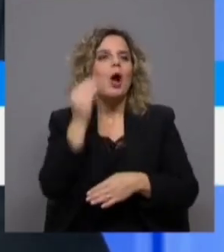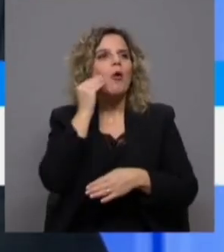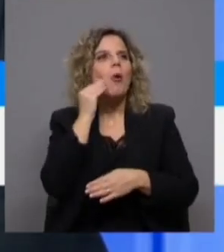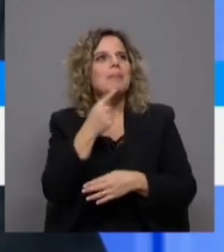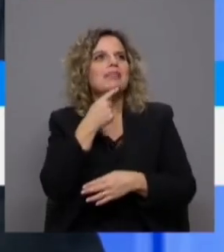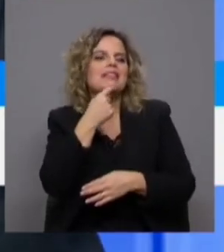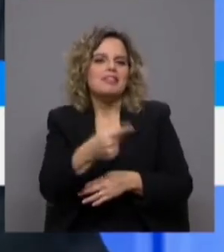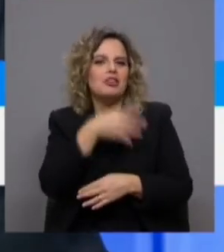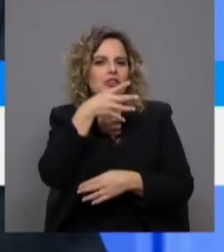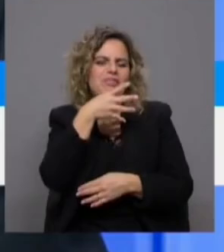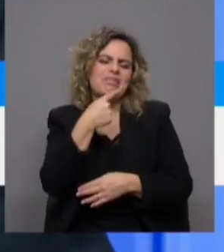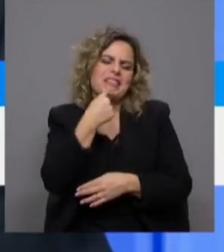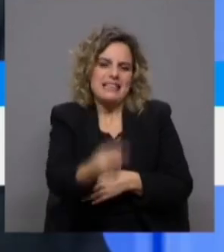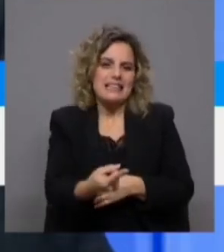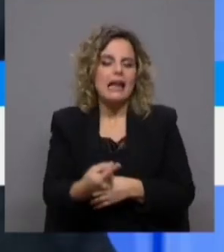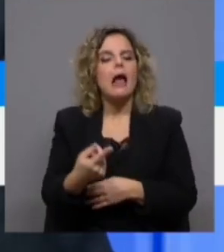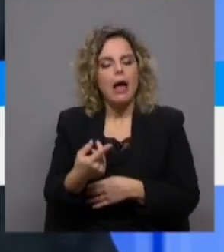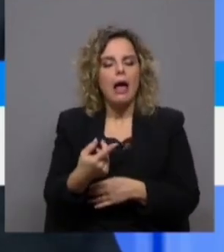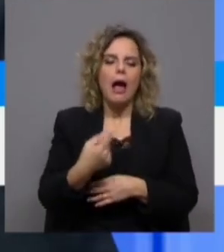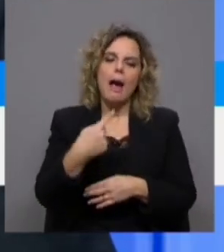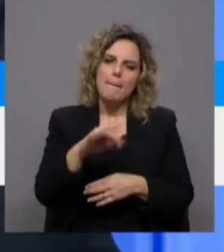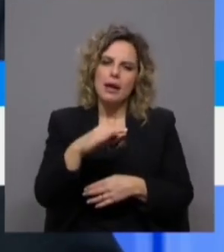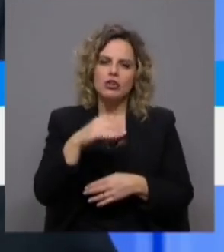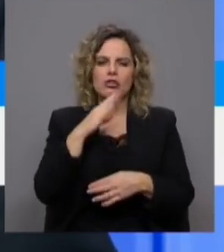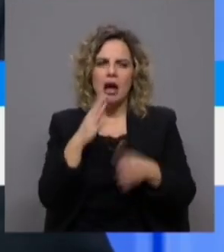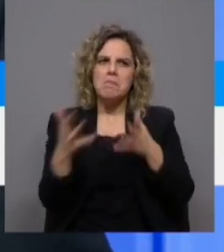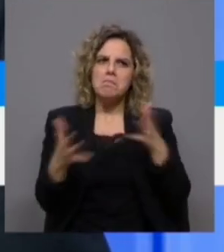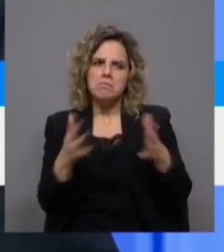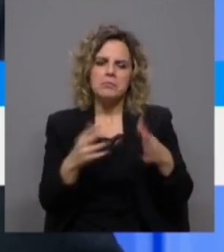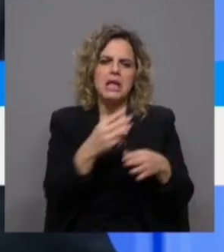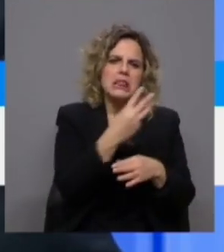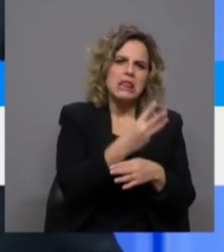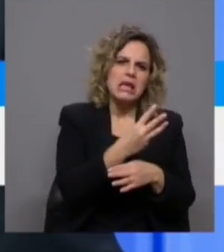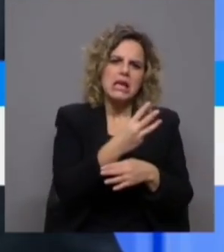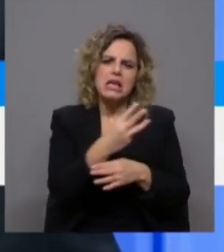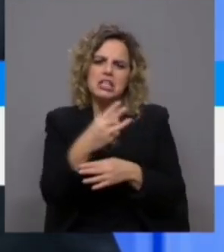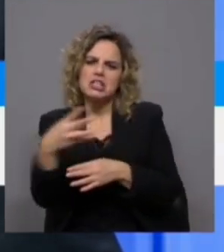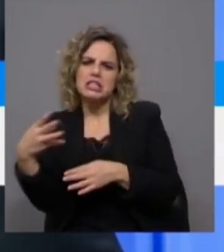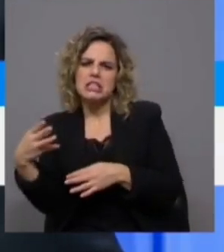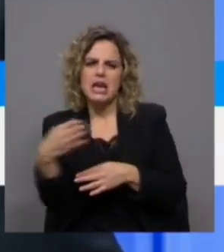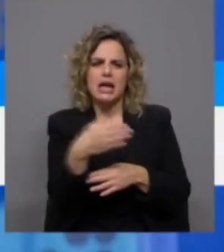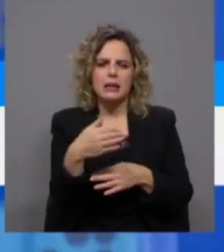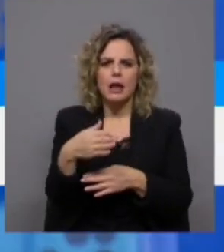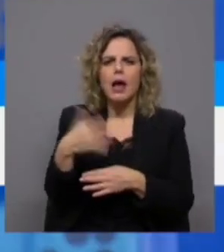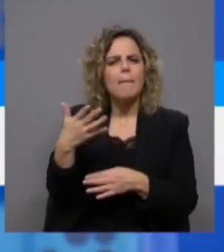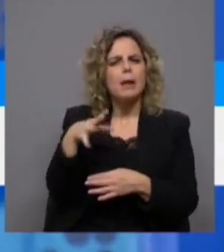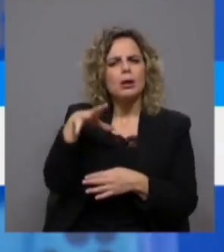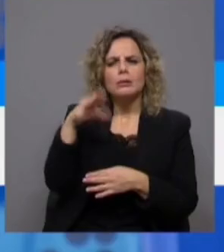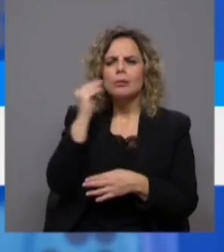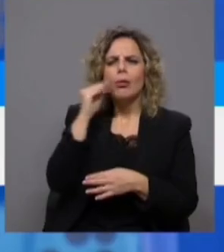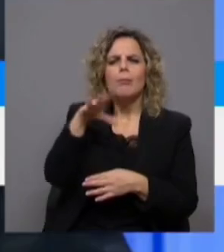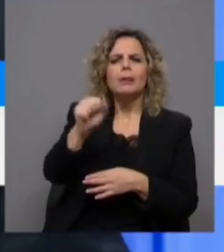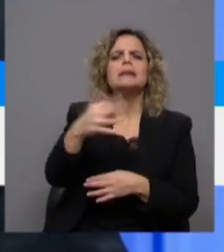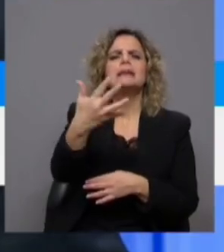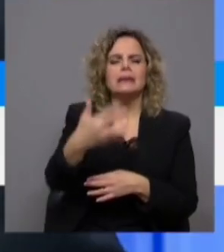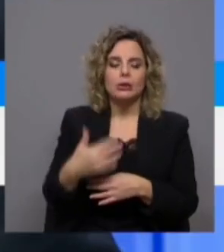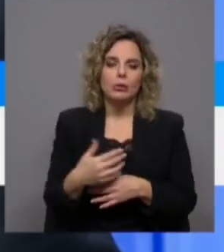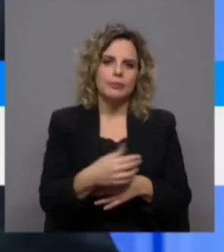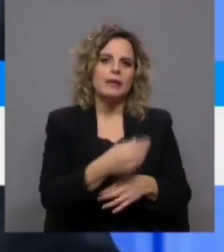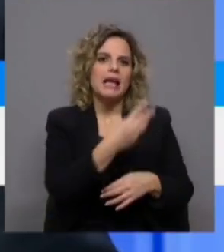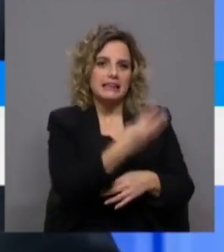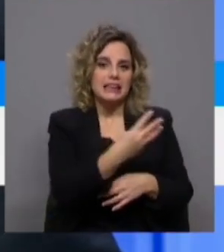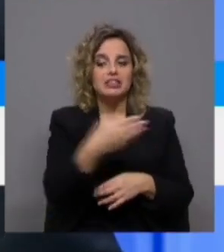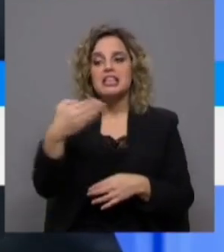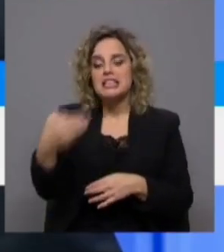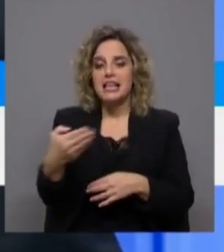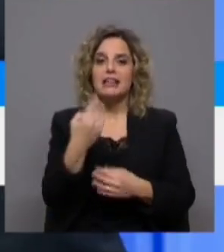aqui um intervalo de variação possível grande então eu diria entre três e sete mas não não' aos cinco não exata verem 37 nenhum